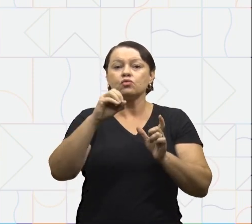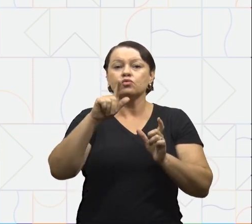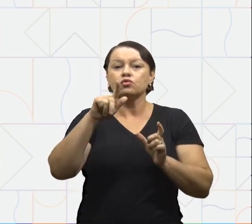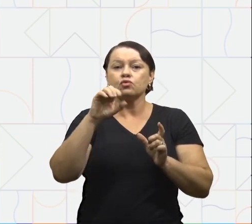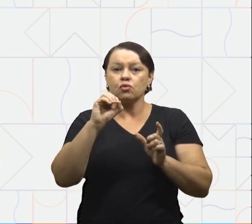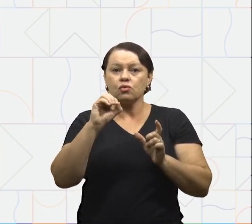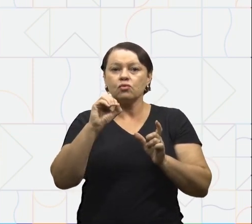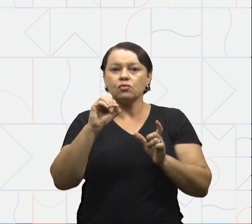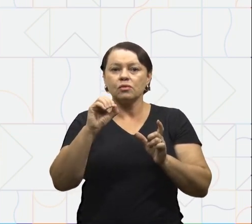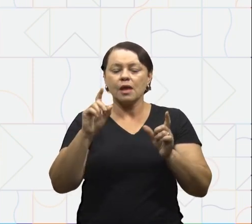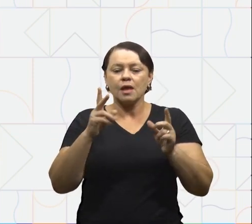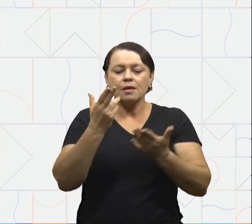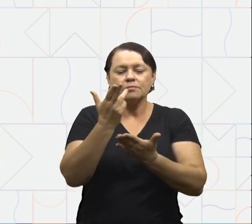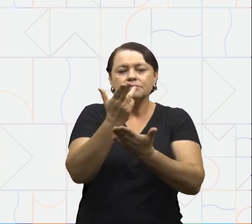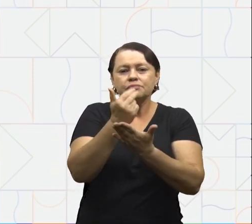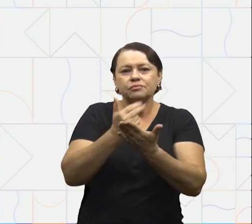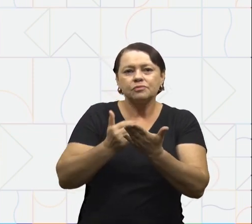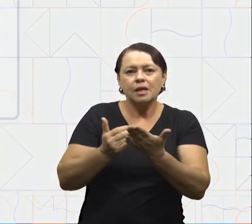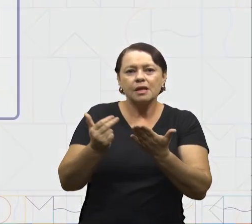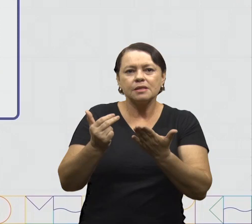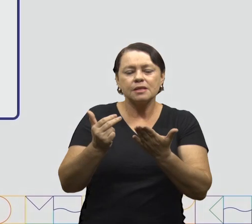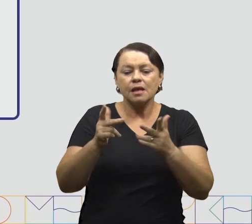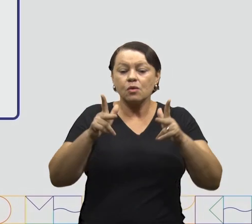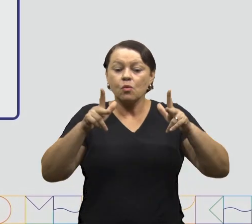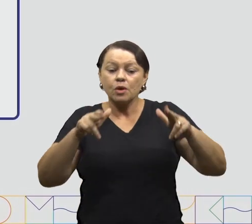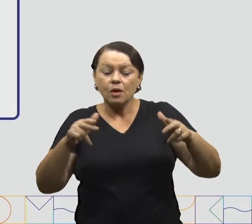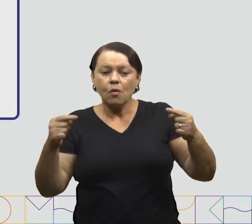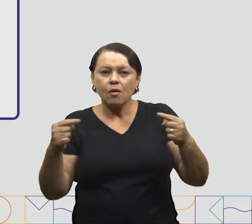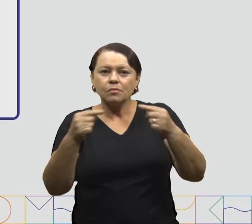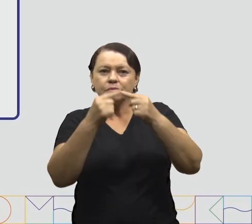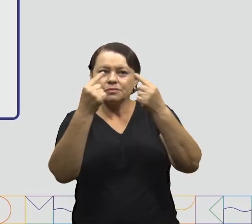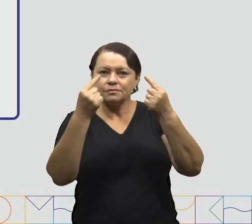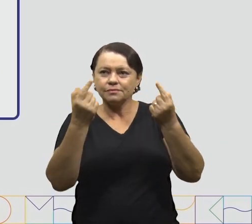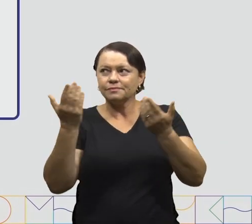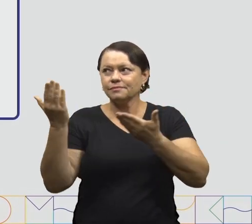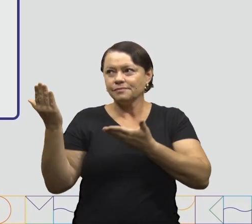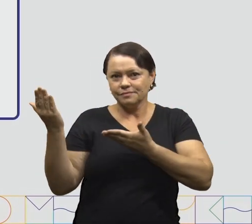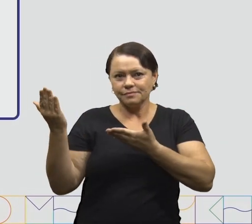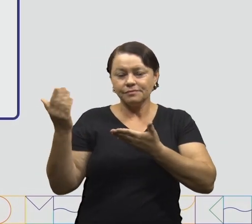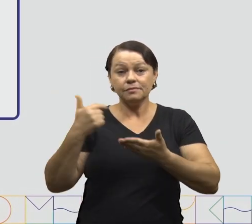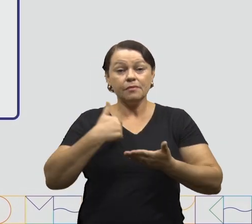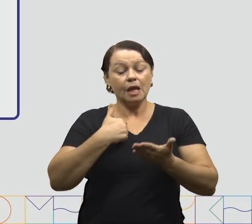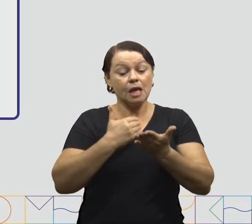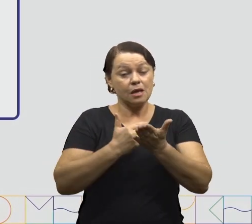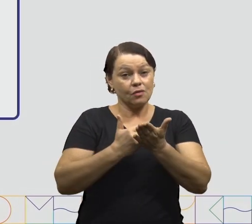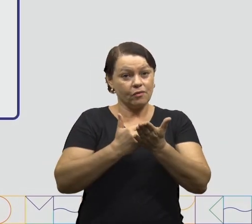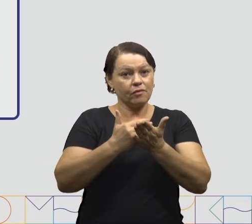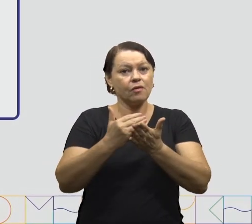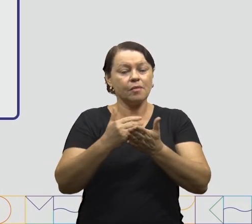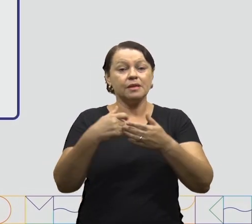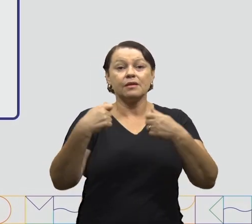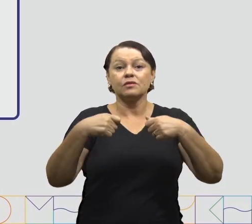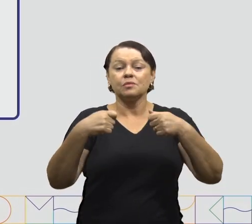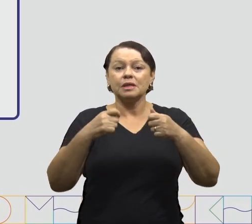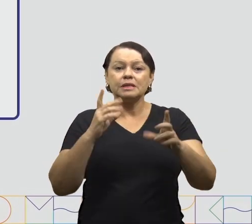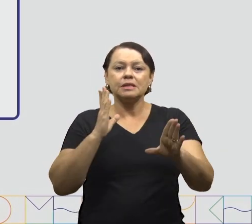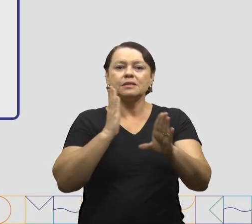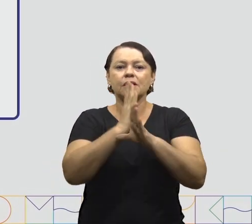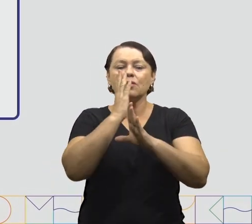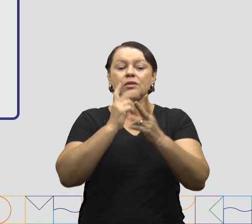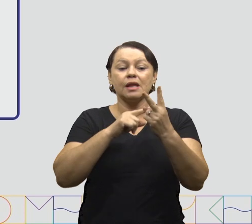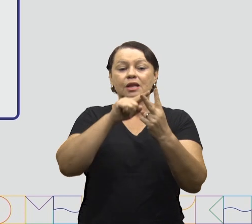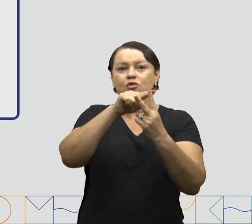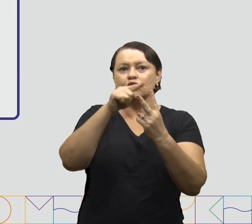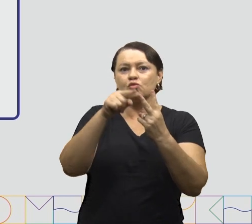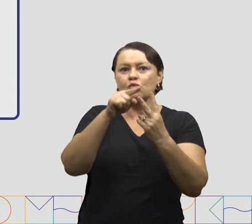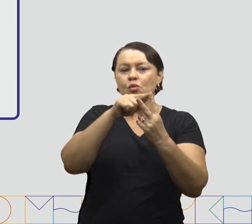se chama Jogo da Memória. Vamos jogar comigo? Eu começo. Como você deve saber, nesse jogo, devemos encontrar os pares iguais.